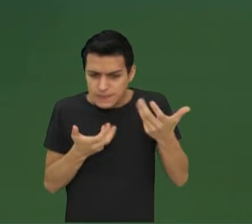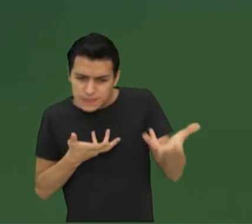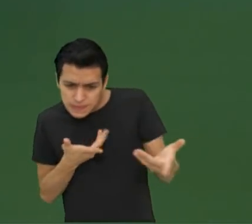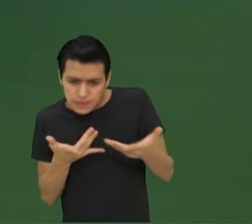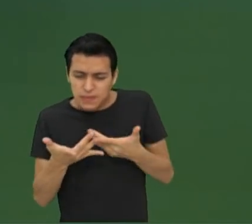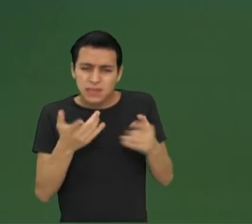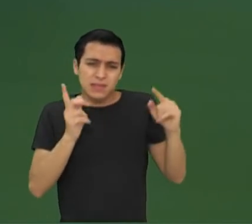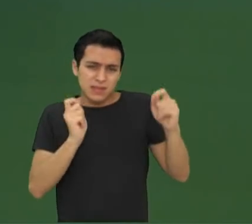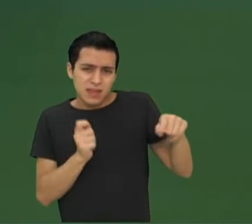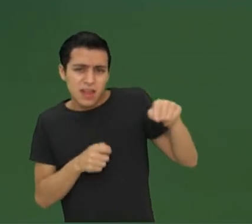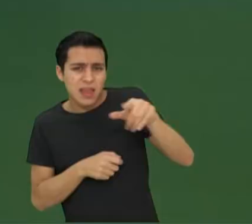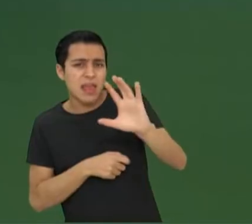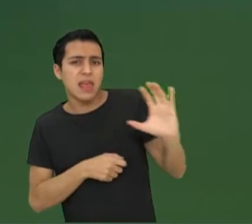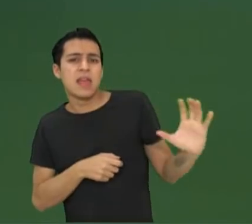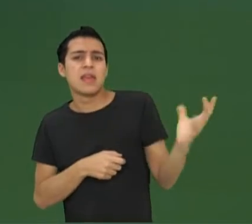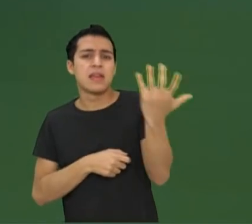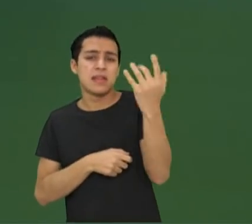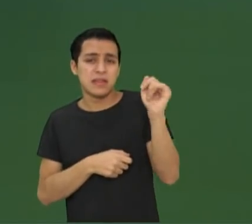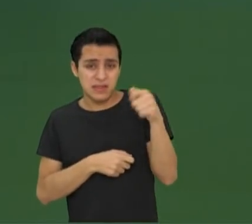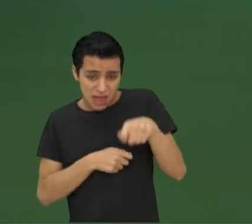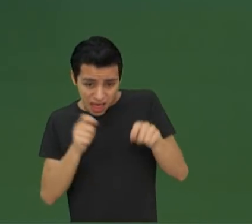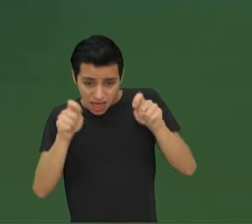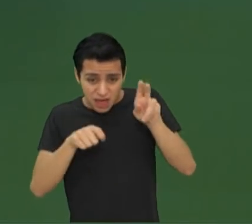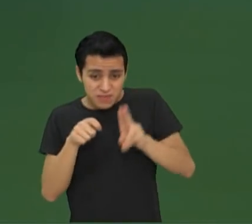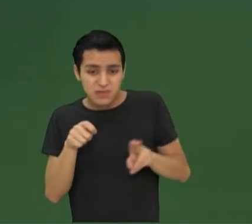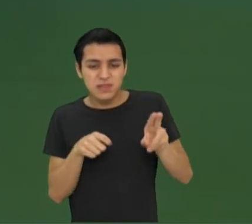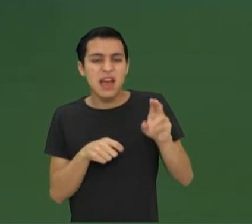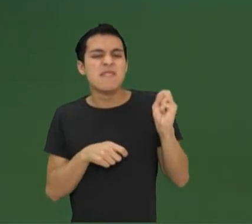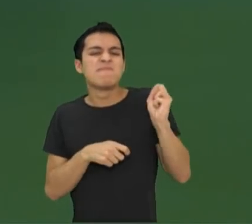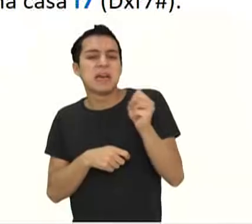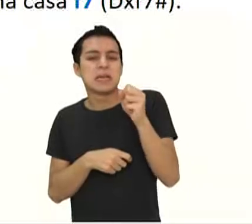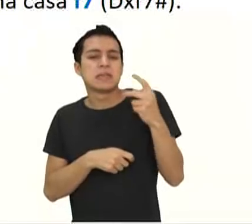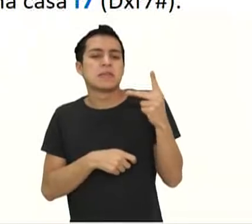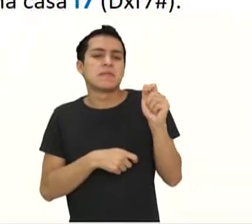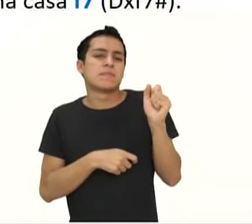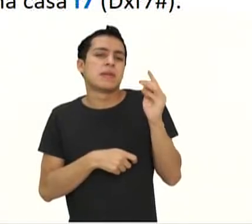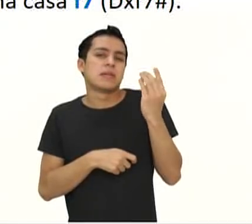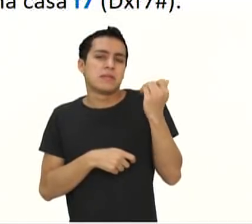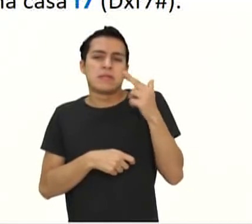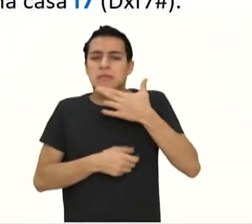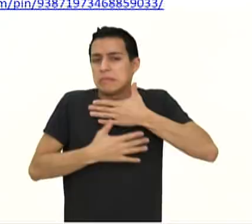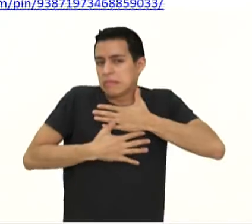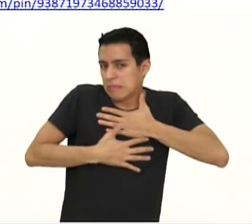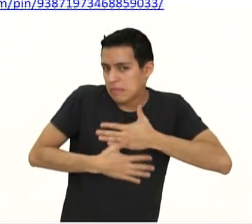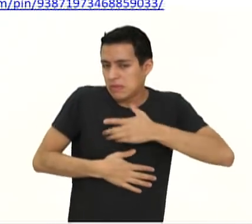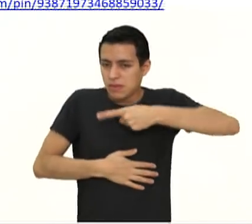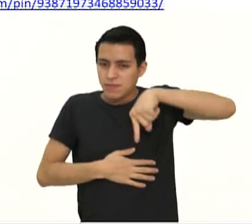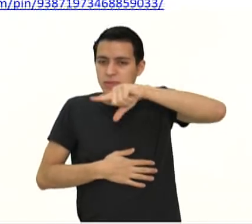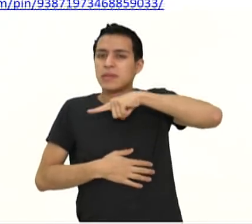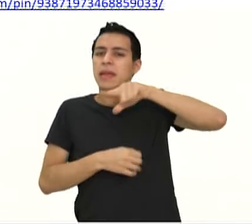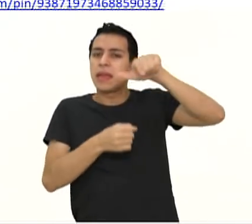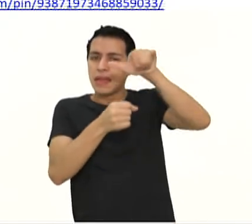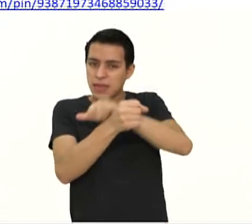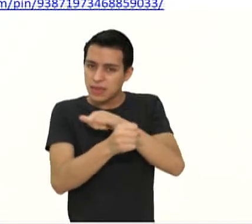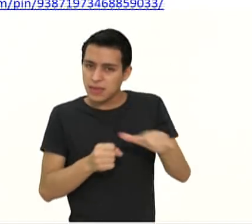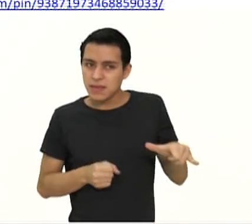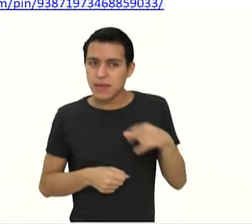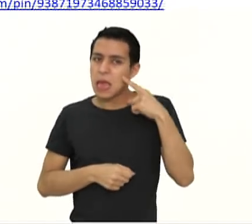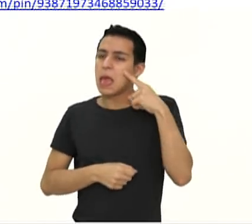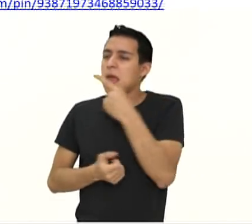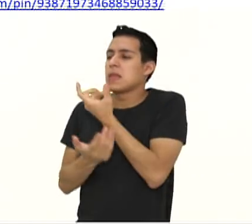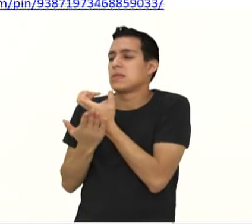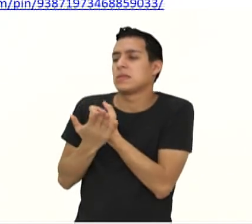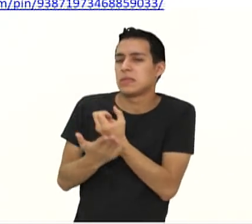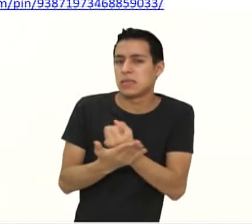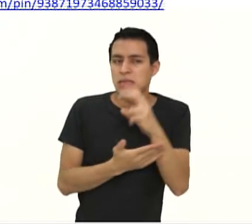você consegue aplicar esse mate do pastor tranquilamente também, conforme você tem habilidade. Essa já é a anotação